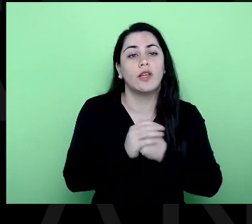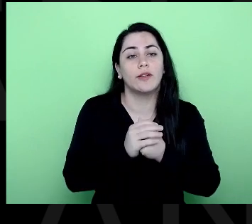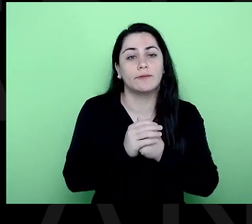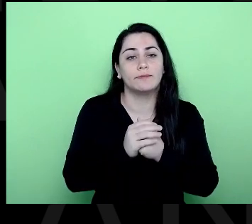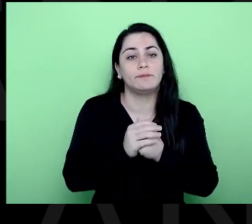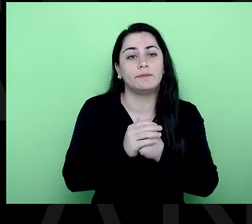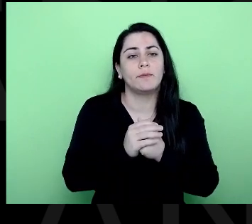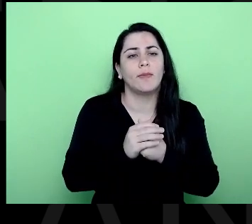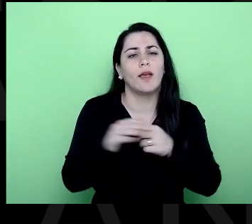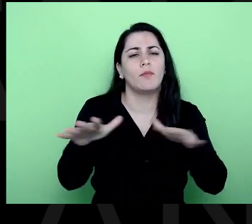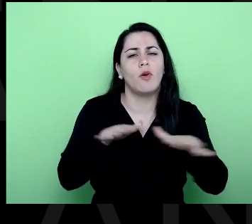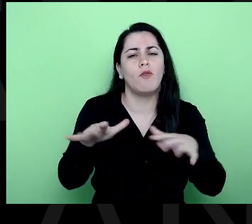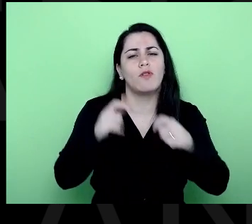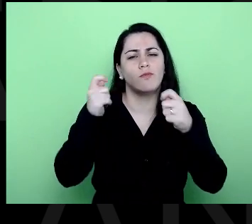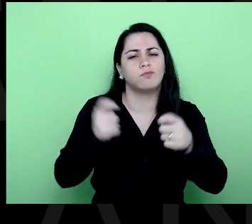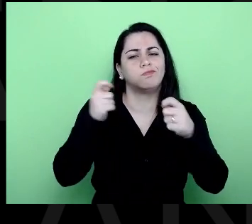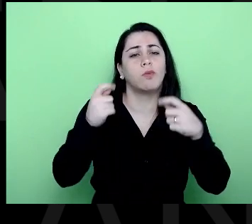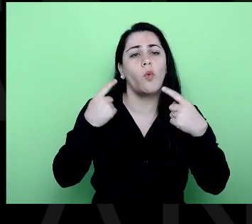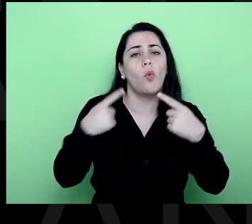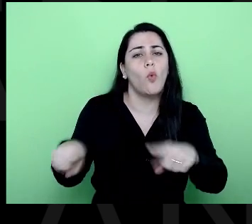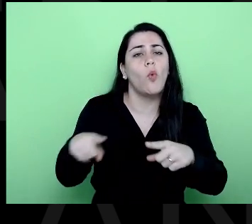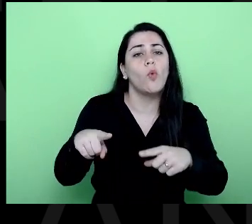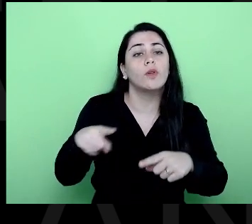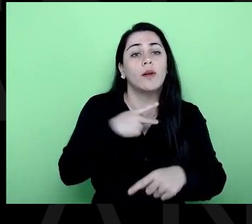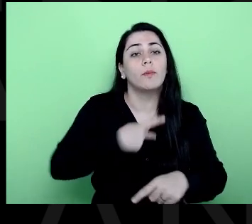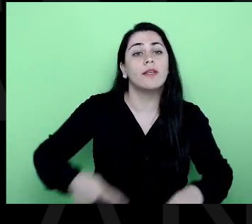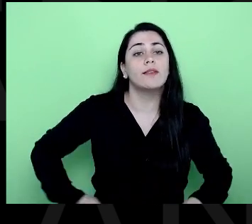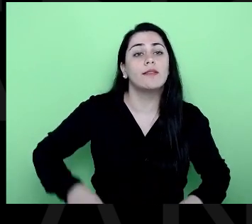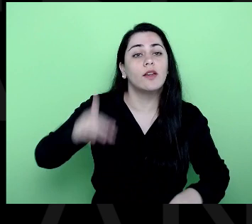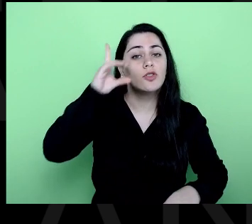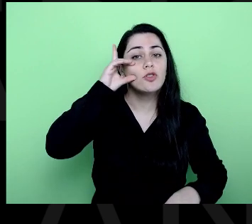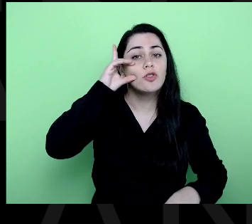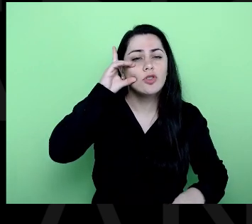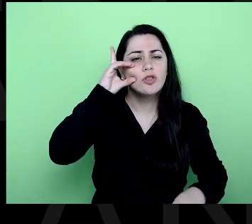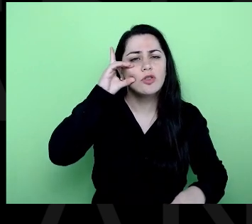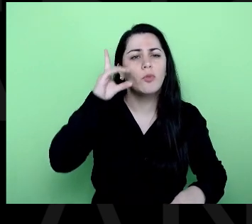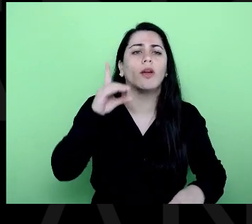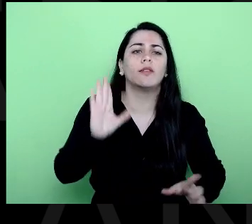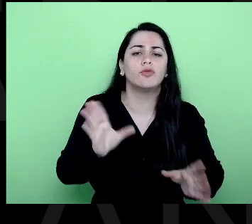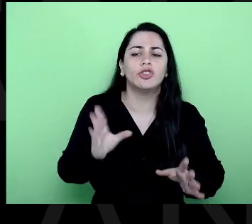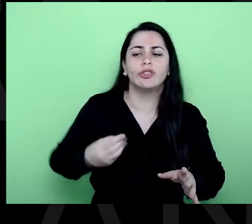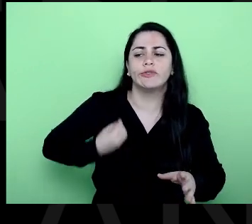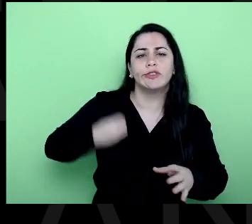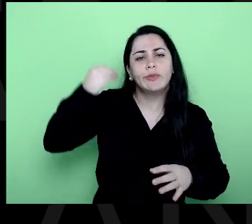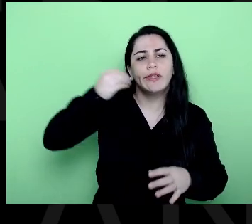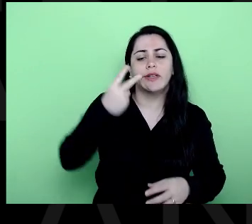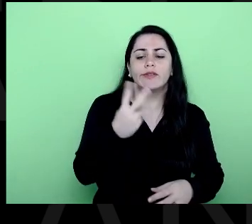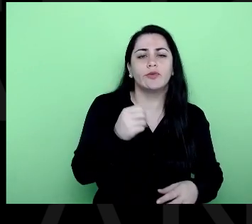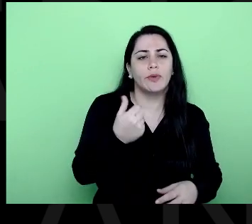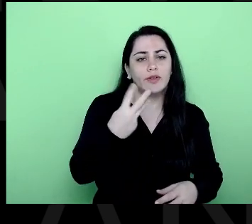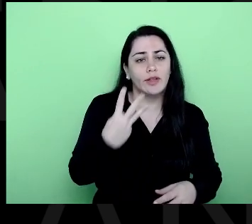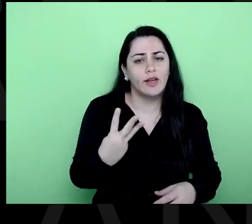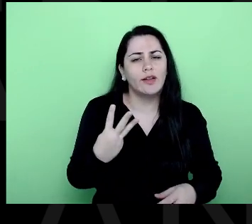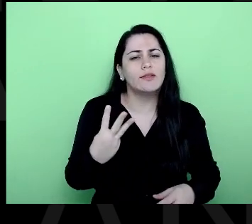quando começaram as manifestações contra a Dilma, a gente tinha acabado de viver 2013, que eu